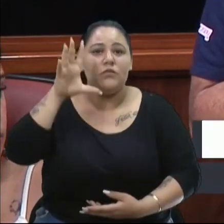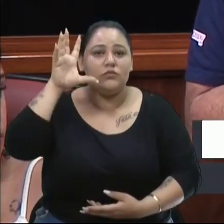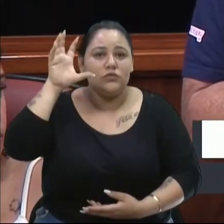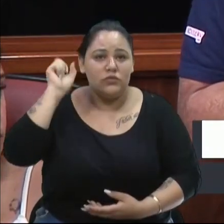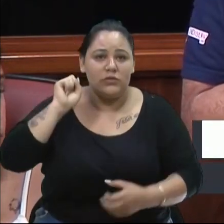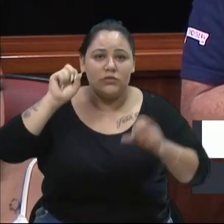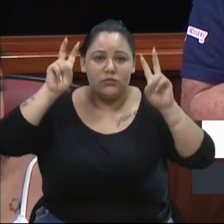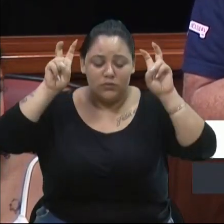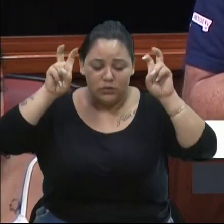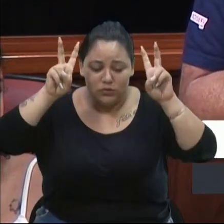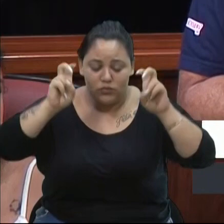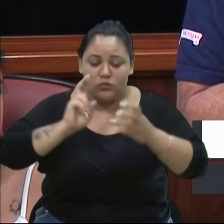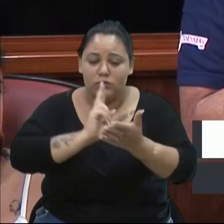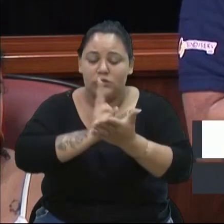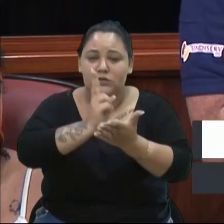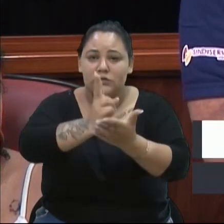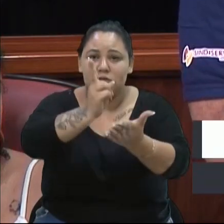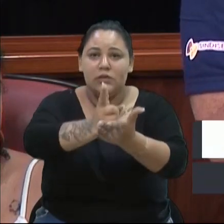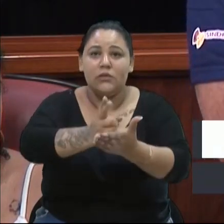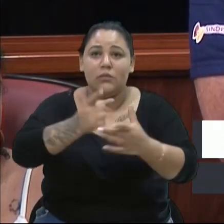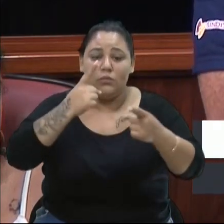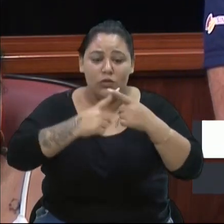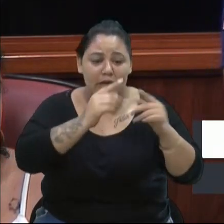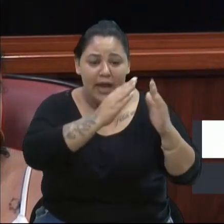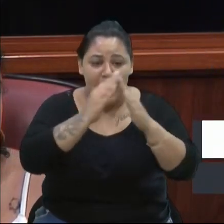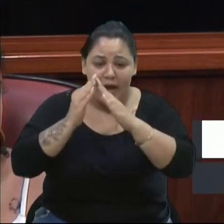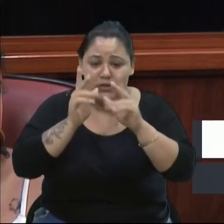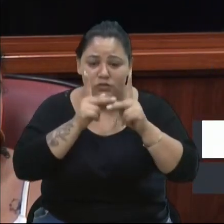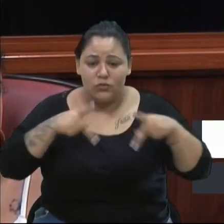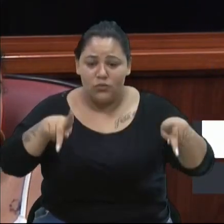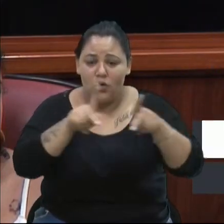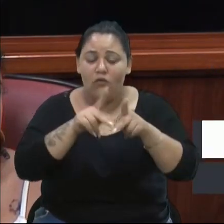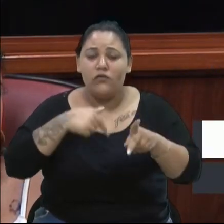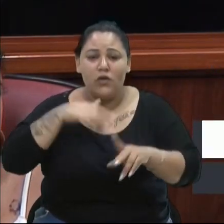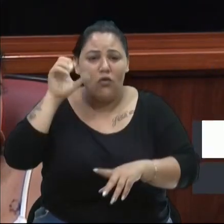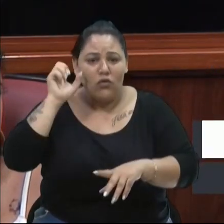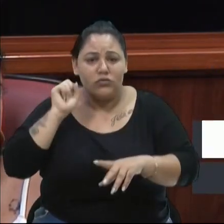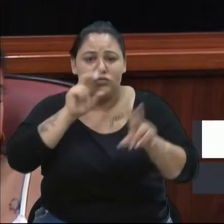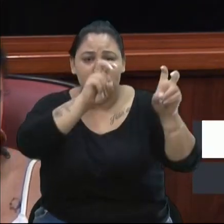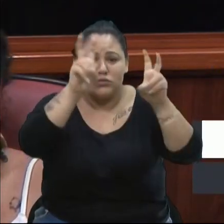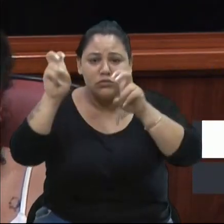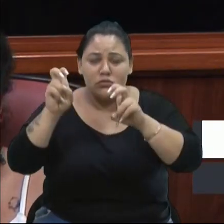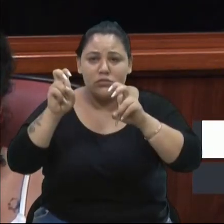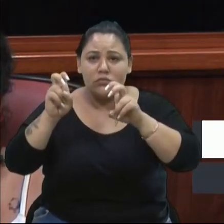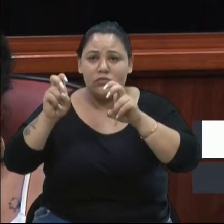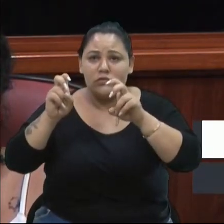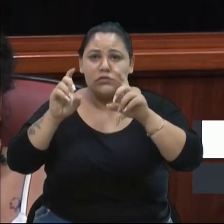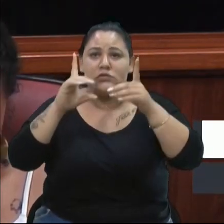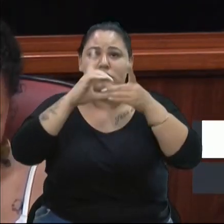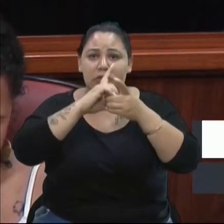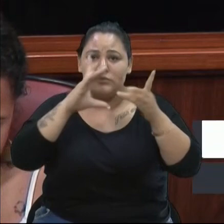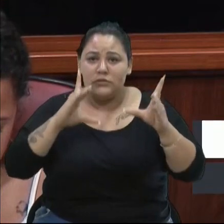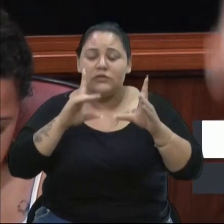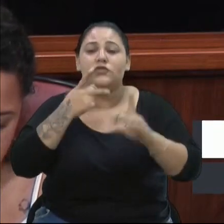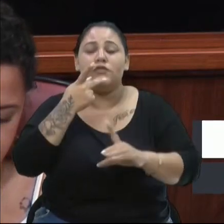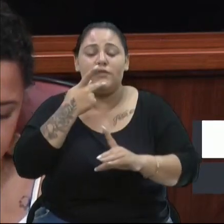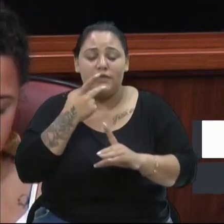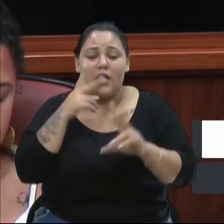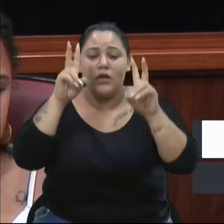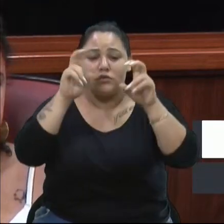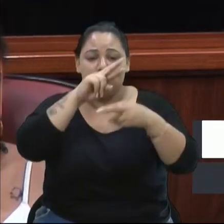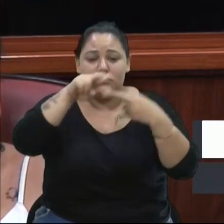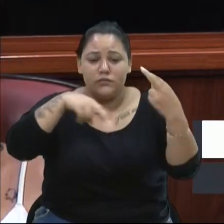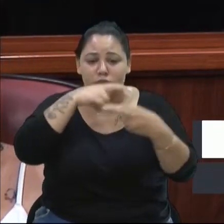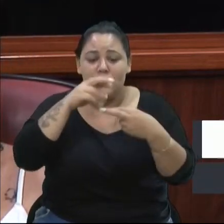tema reiteradamente, porque essa é a casa do povo, eu escuto vários temas, e é da democracia. Então, nós vamos falar sobre reforma